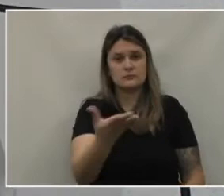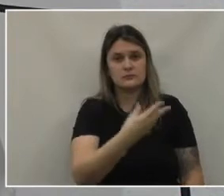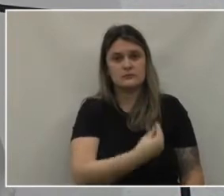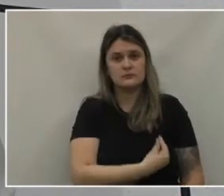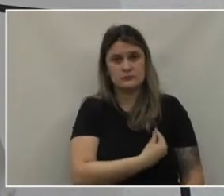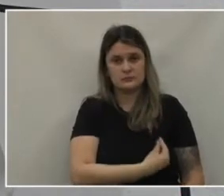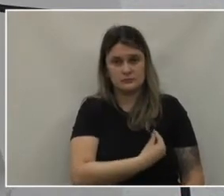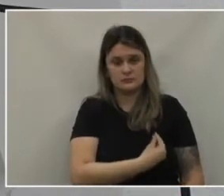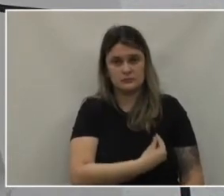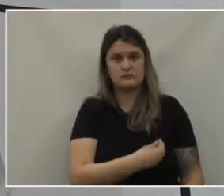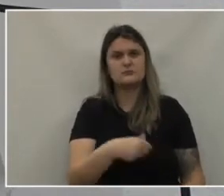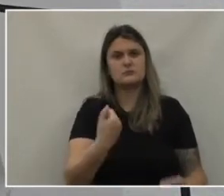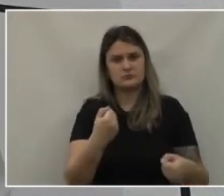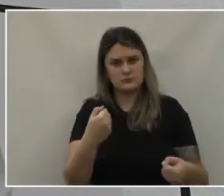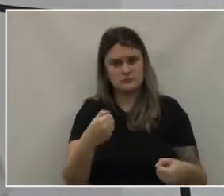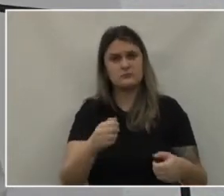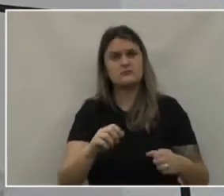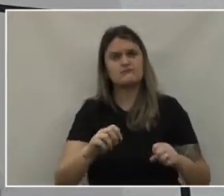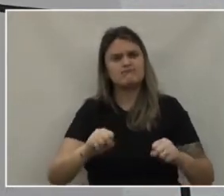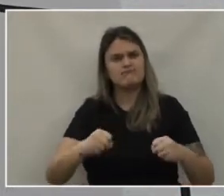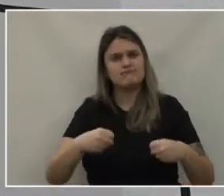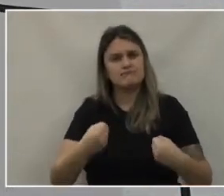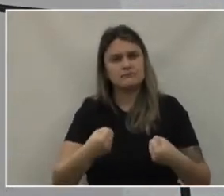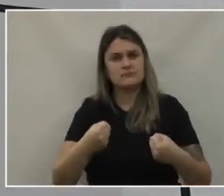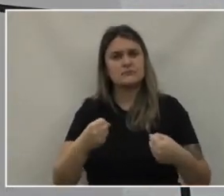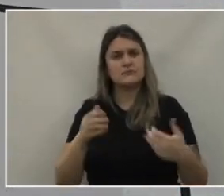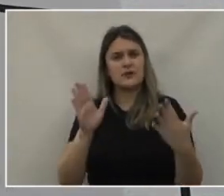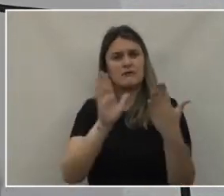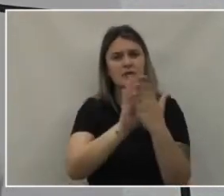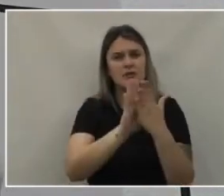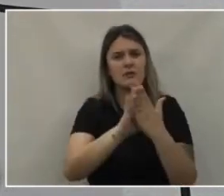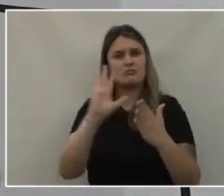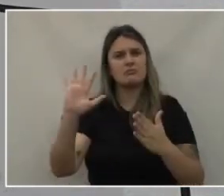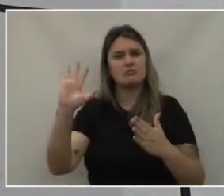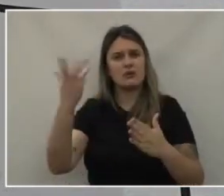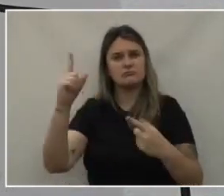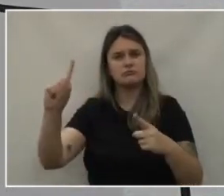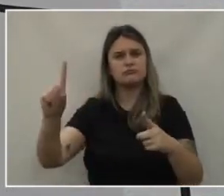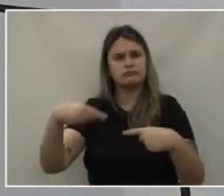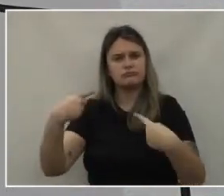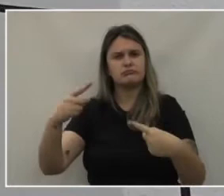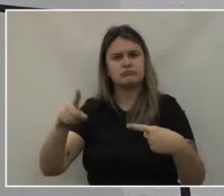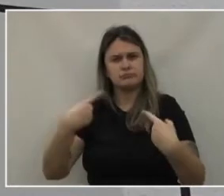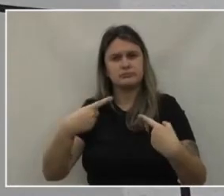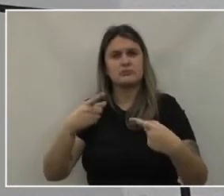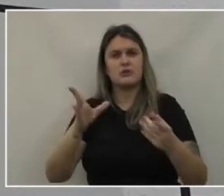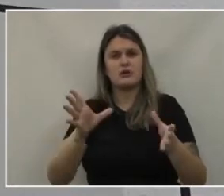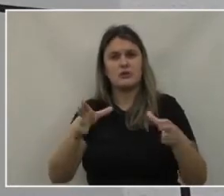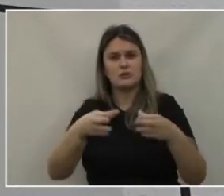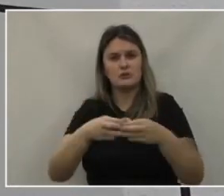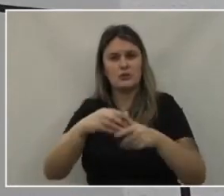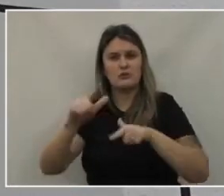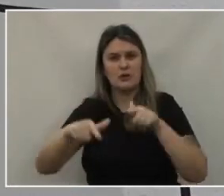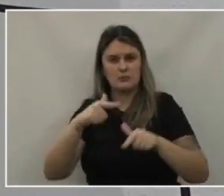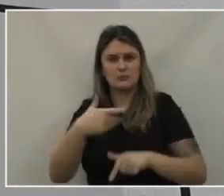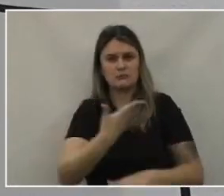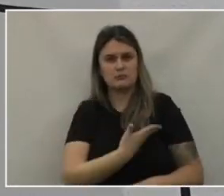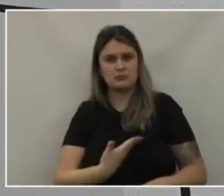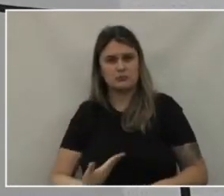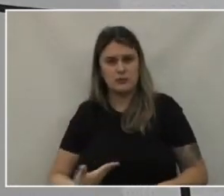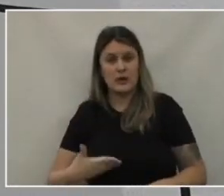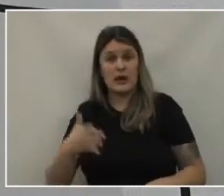aqui para enfrentarmos esse tempo que estamos vivendo de ataques sistemáticos aos serviços públicos,